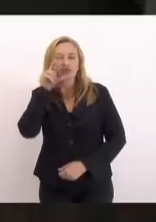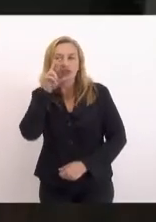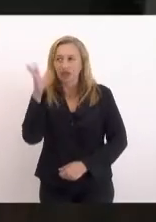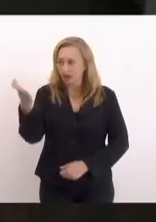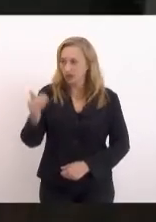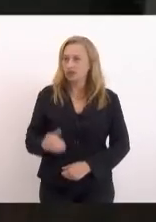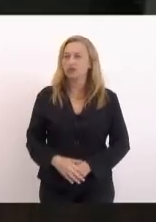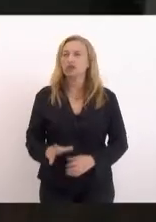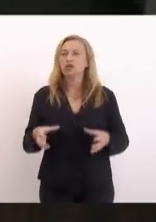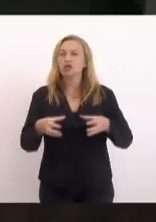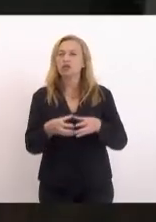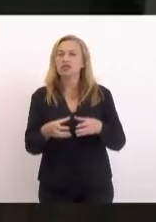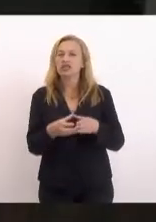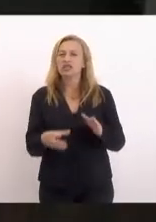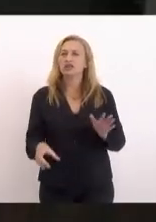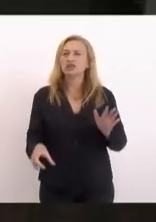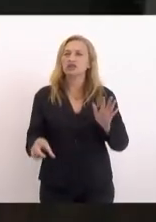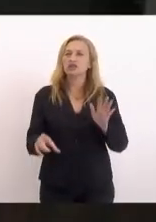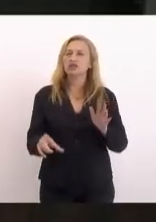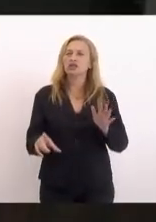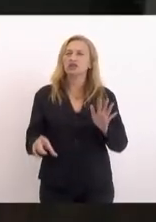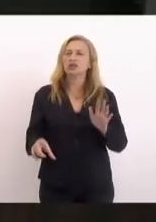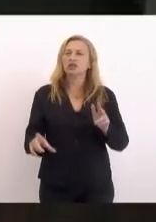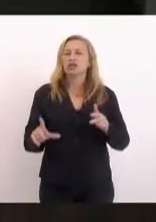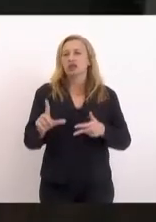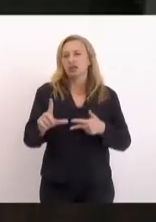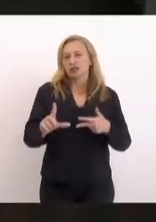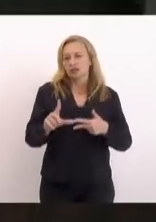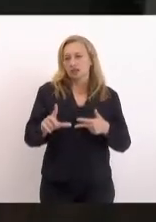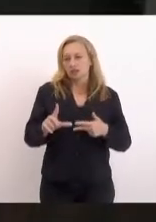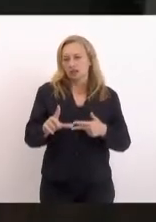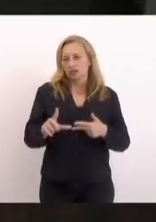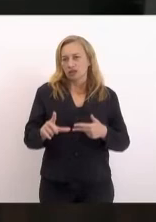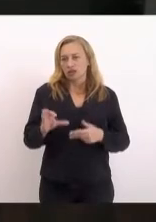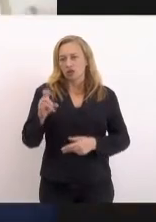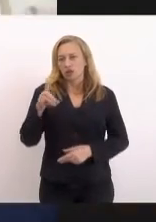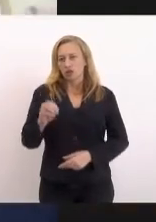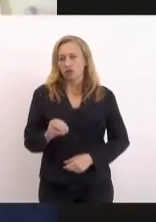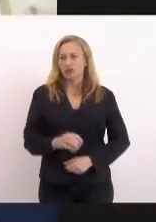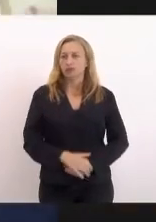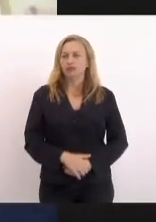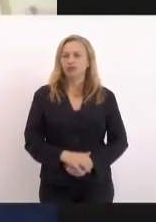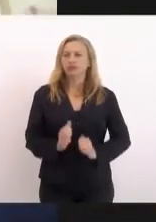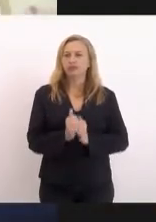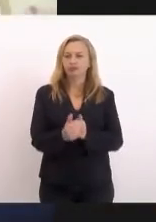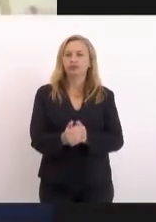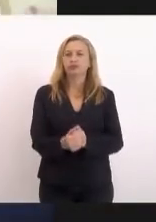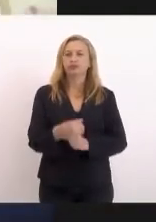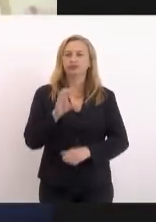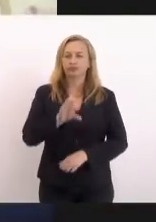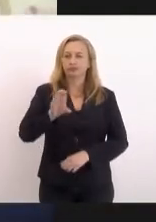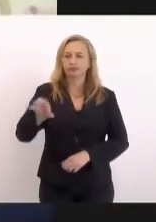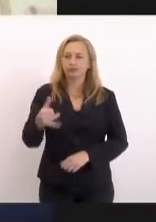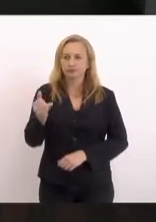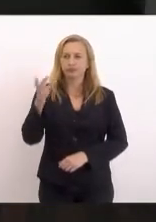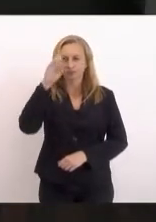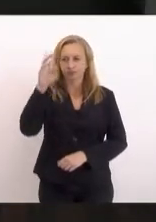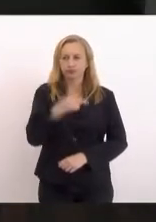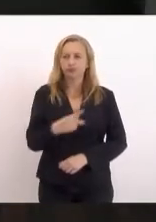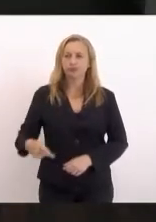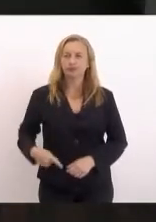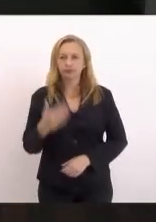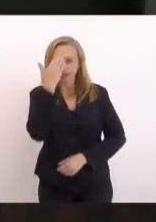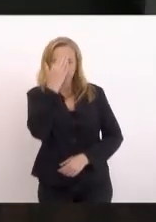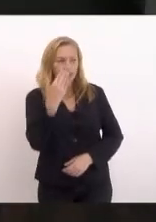pela Comissão de Lei... Legislação Constitucional, Complementar e Códigos. Acompanhe a CCJ, senhor presidente. Obrigado. Pela